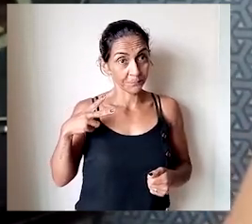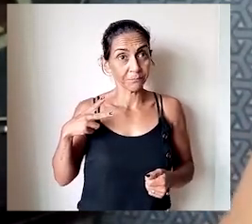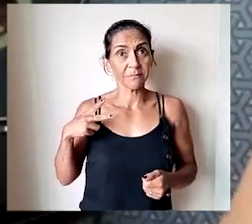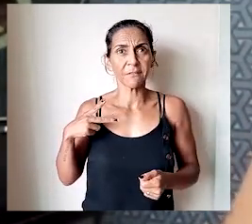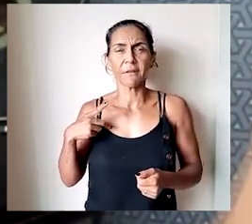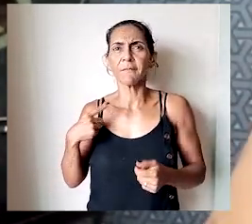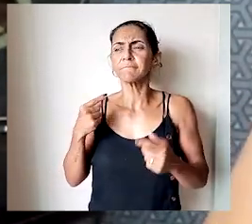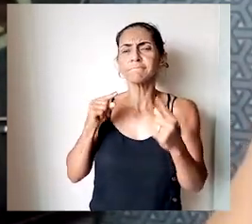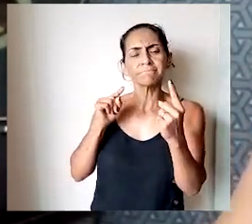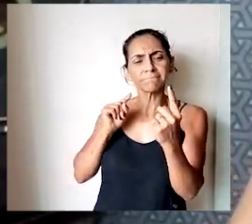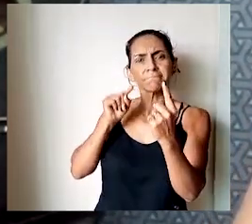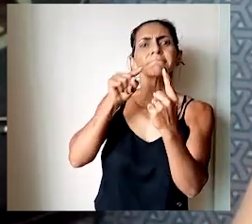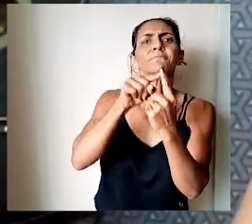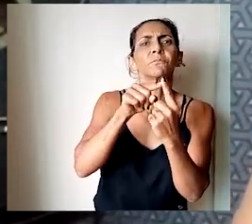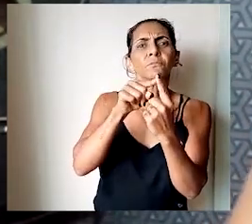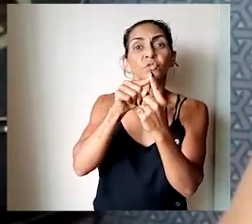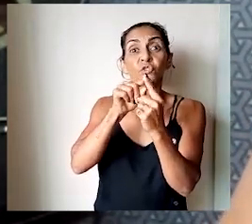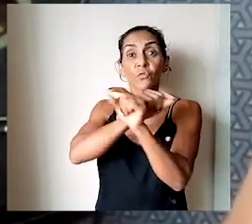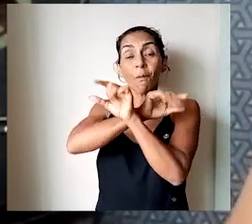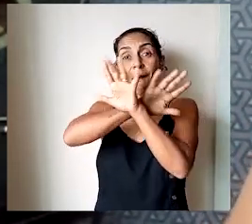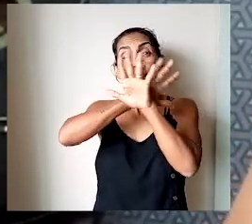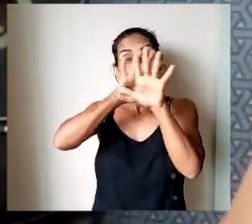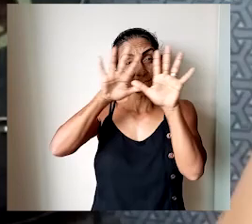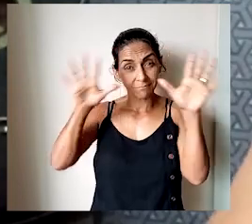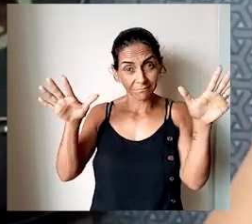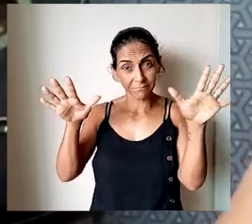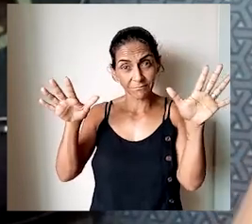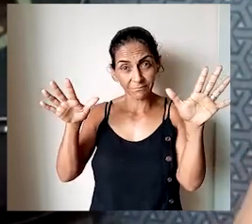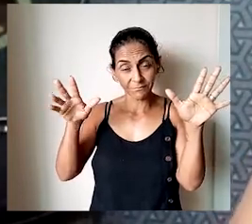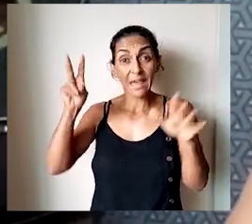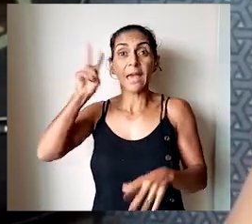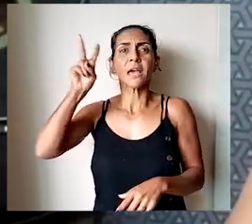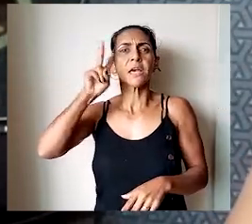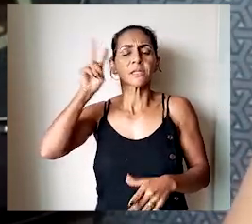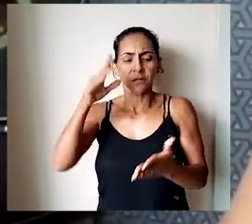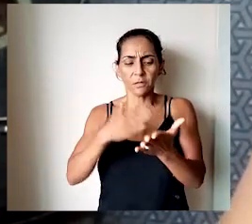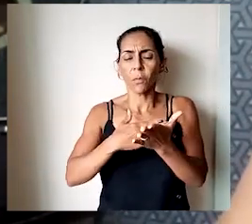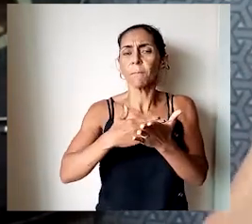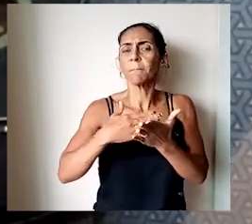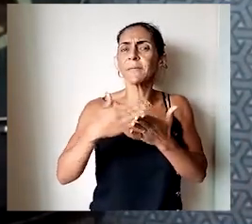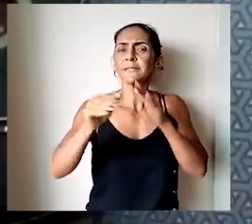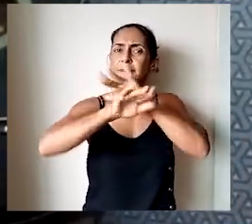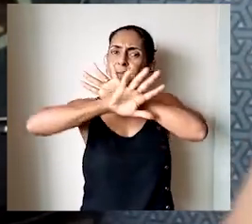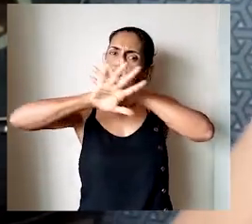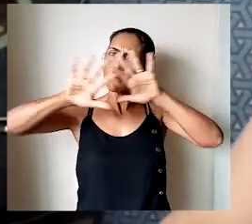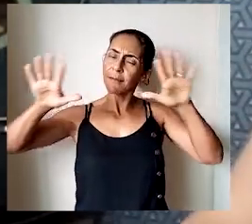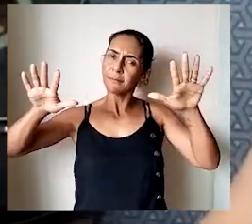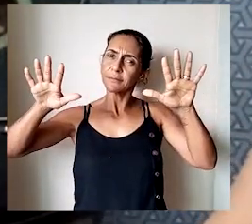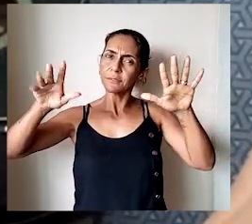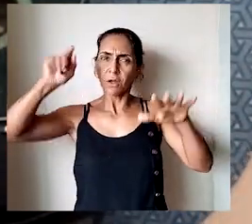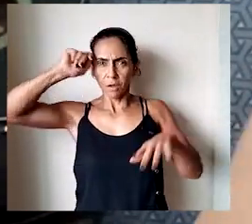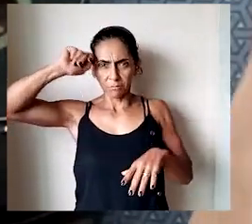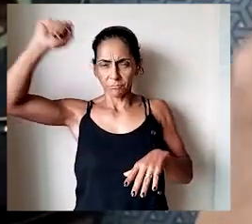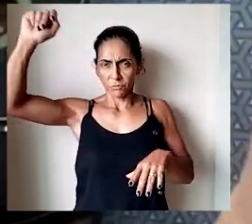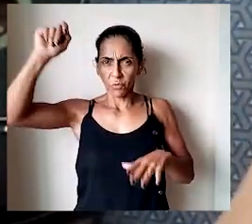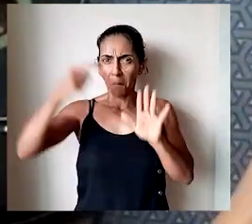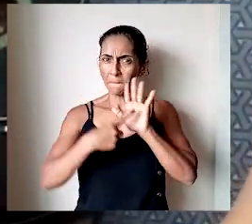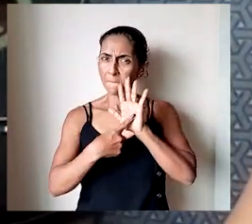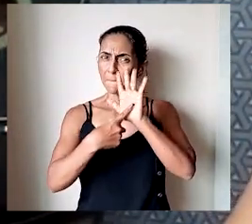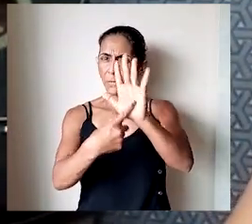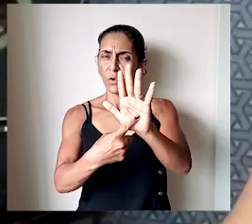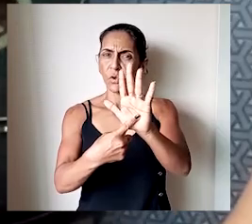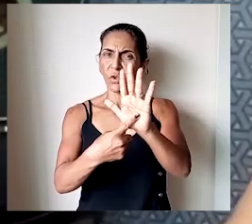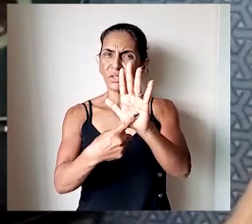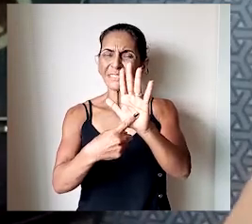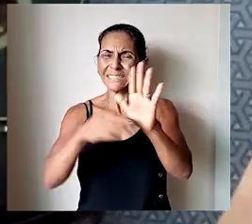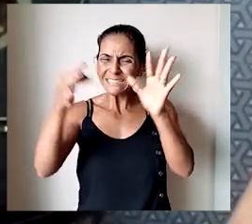muito direta, ele não enrola muito a história, então quando a história começa, o autor já trata de fazer com que você entenda